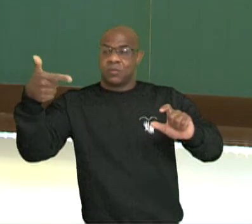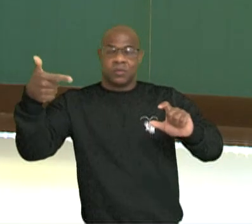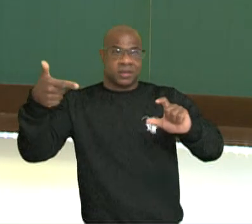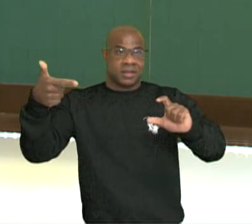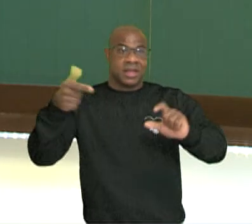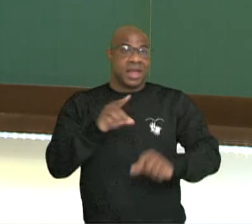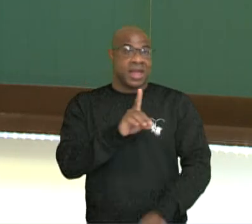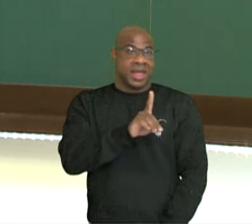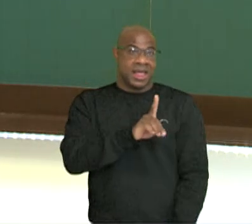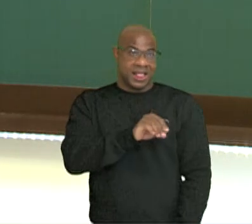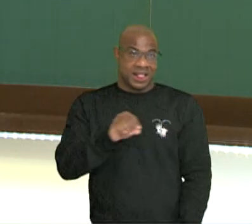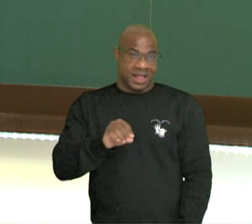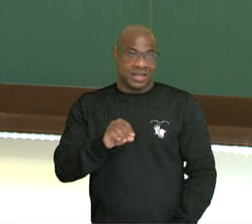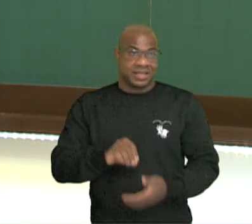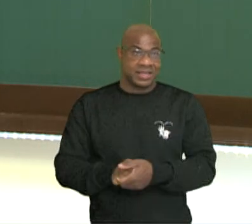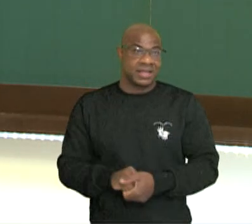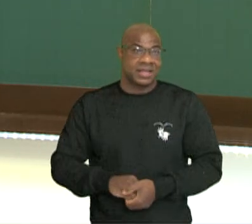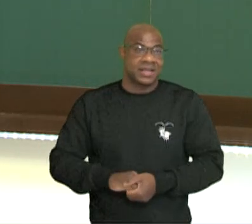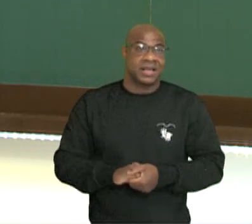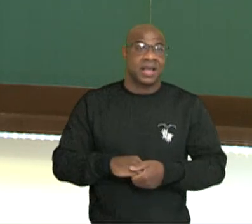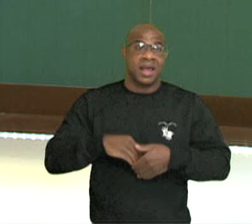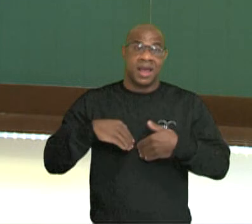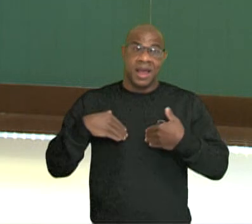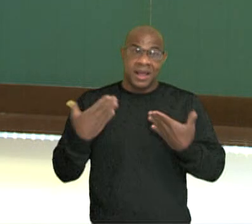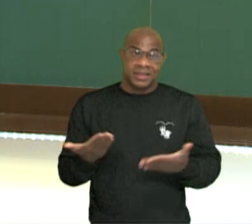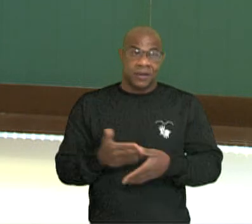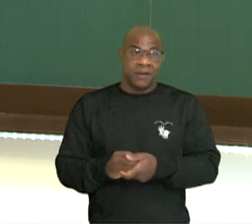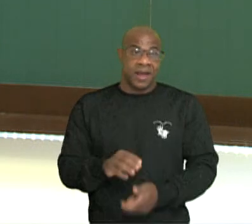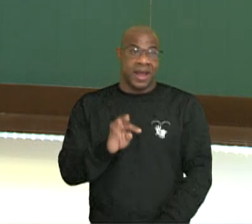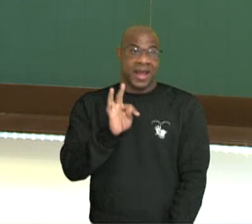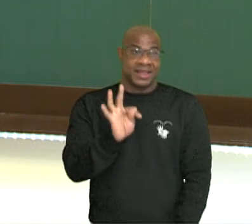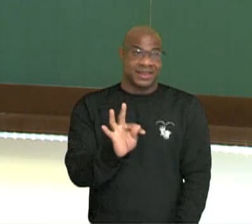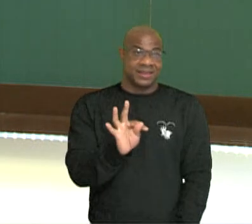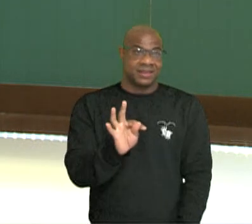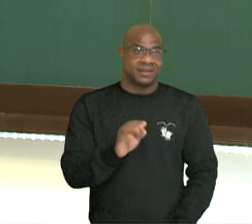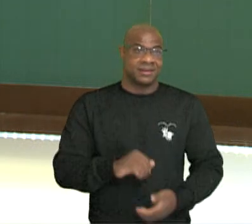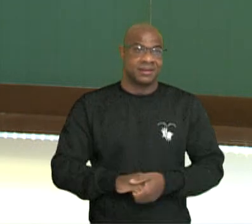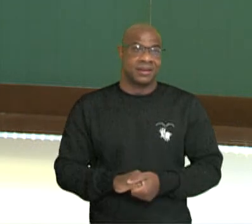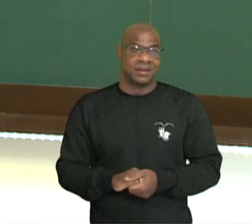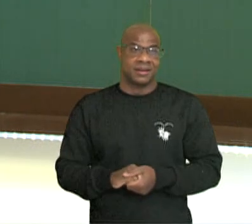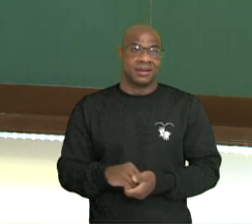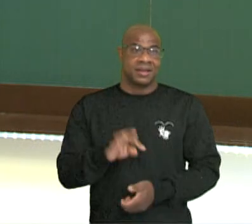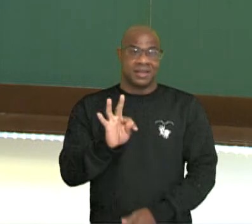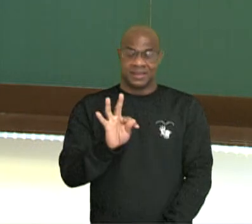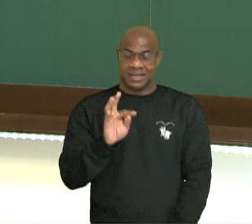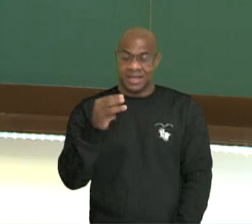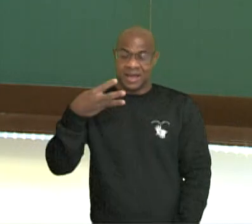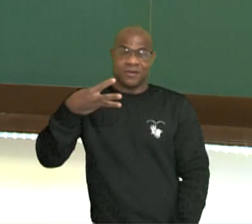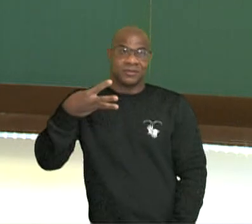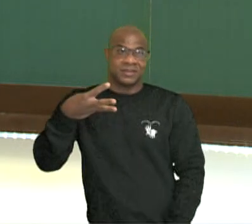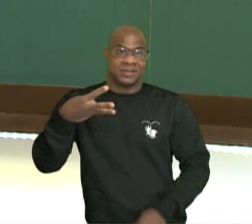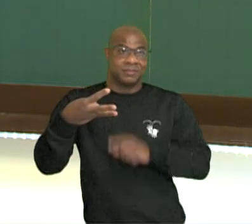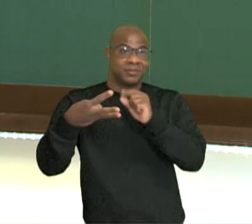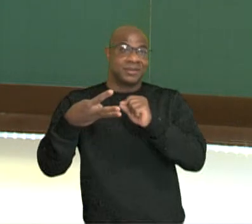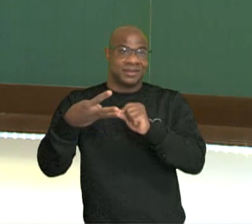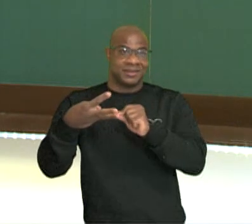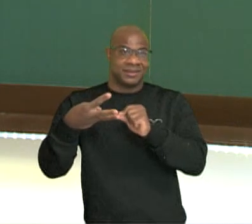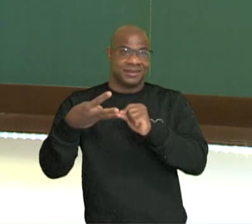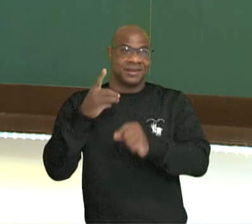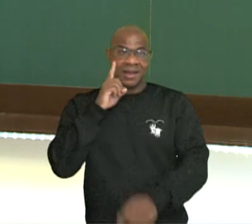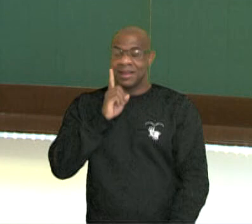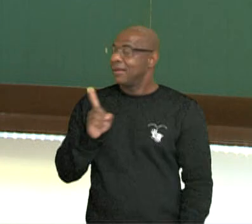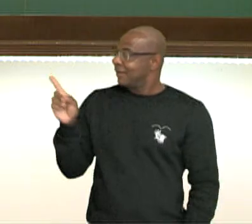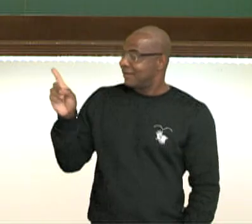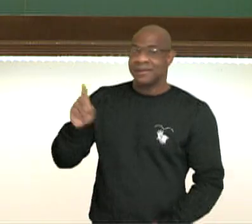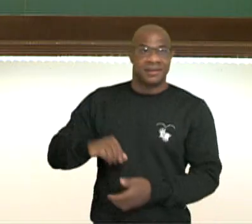ao cubo ao quadrado ainda, dois expoentes, multiplica 10 elevado à sexta.